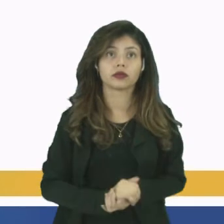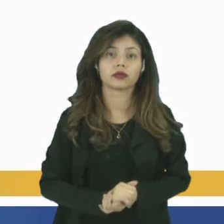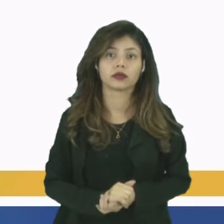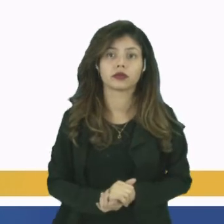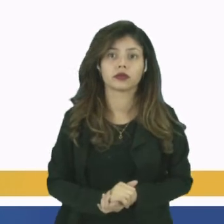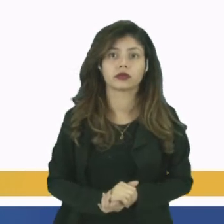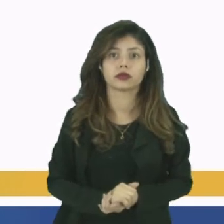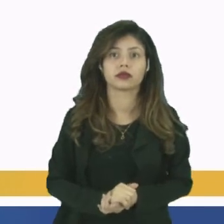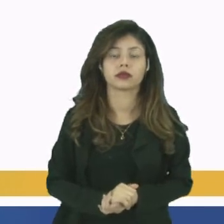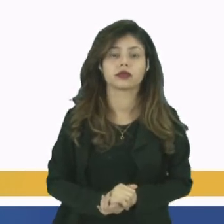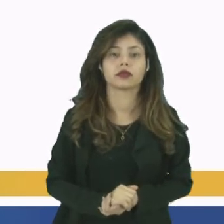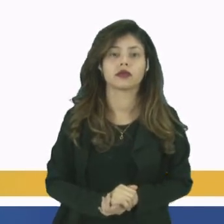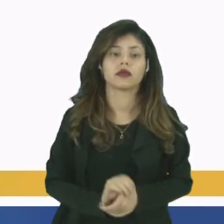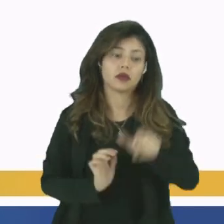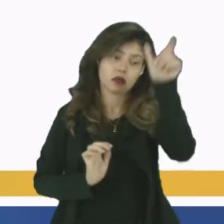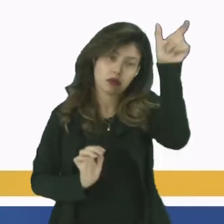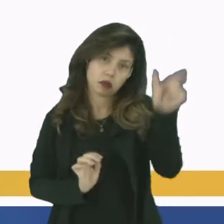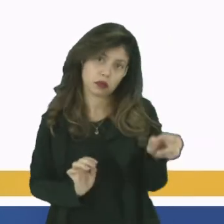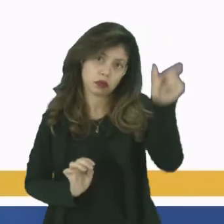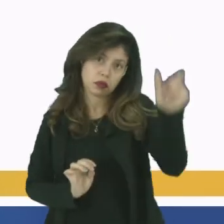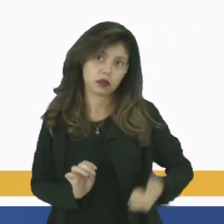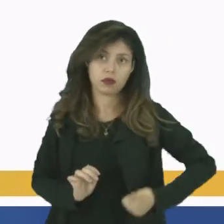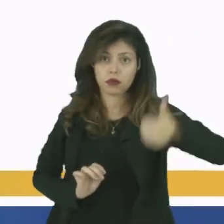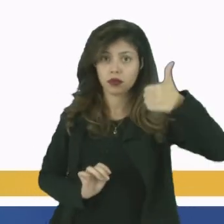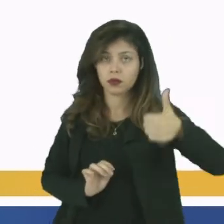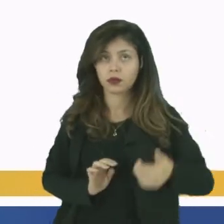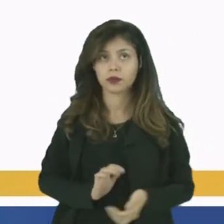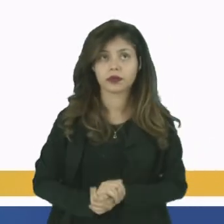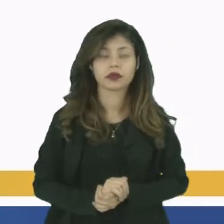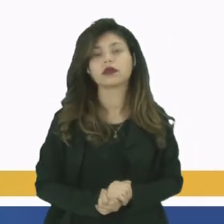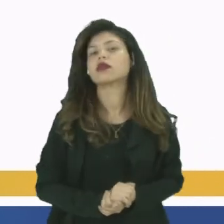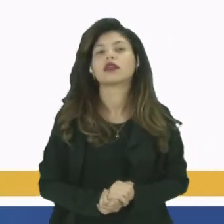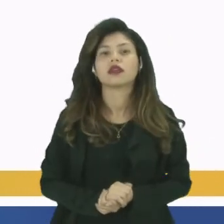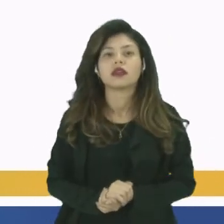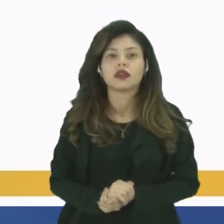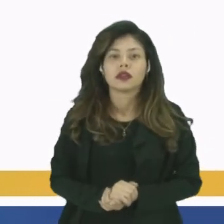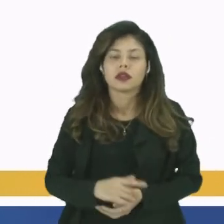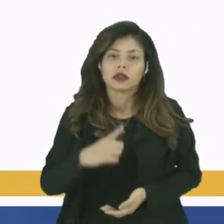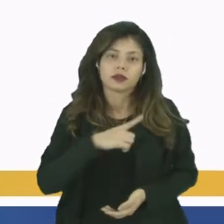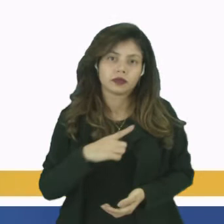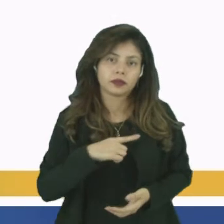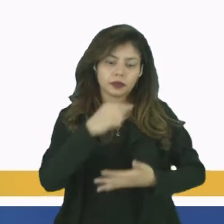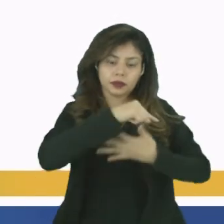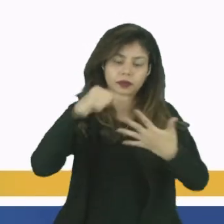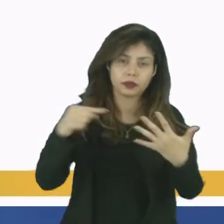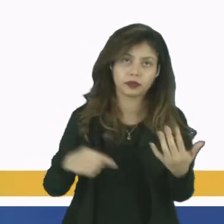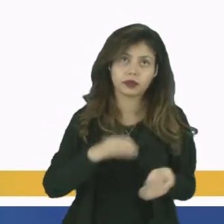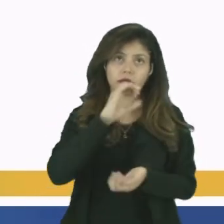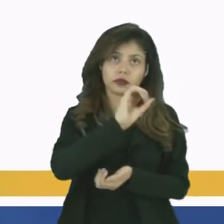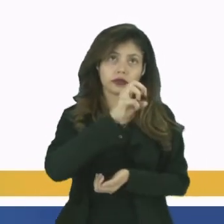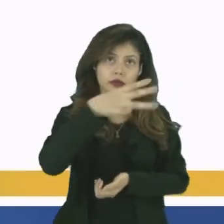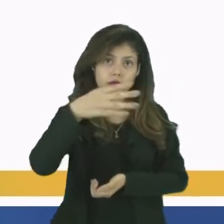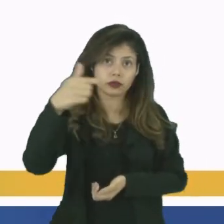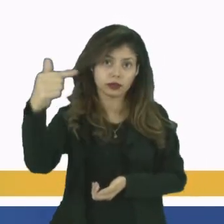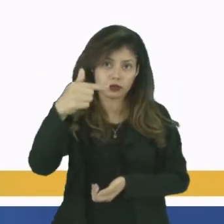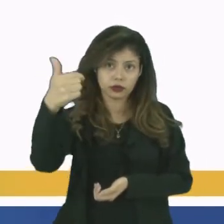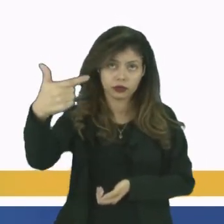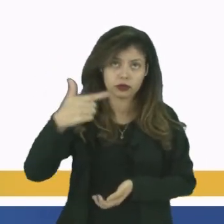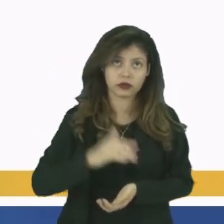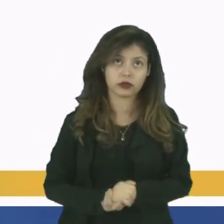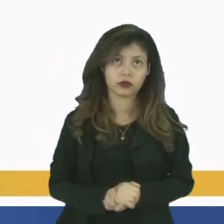na coluna 1. E aí você vai ter esses elementos aí, 0, 3, 2,